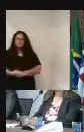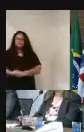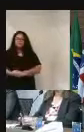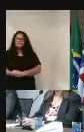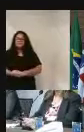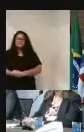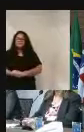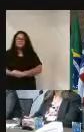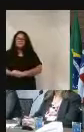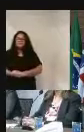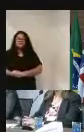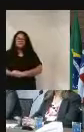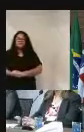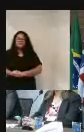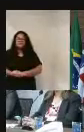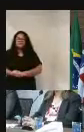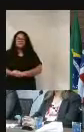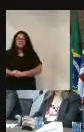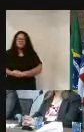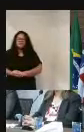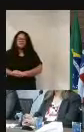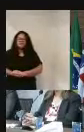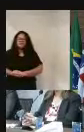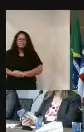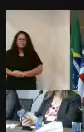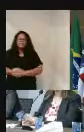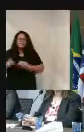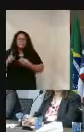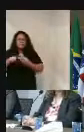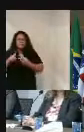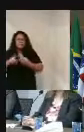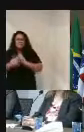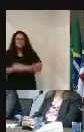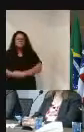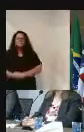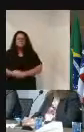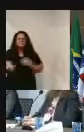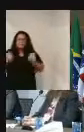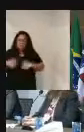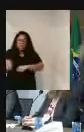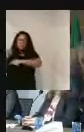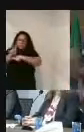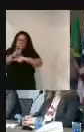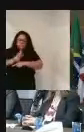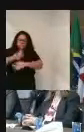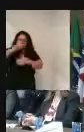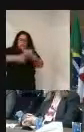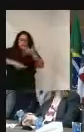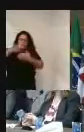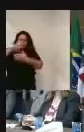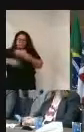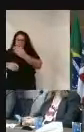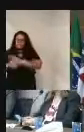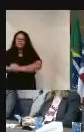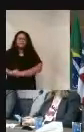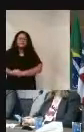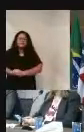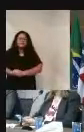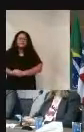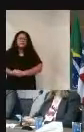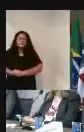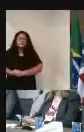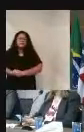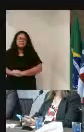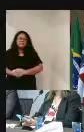como foi comentado ali pelo Fernando, a questão da rastreabilidade, foi trazido também pela Thaís, muito do que